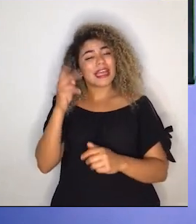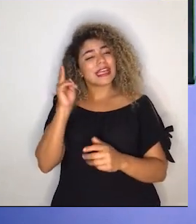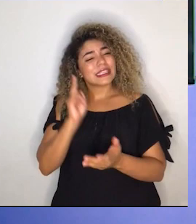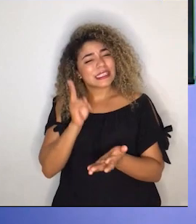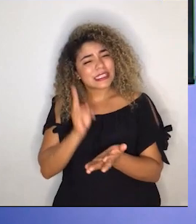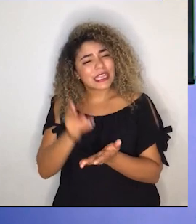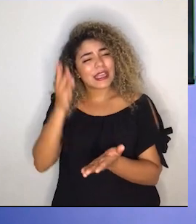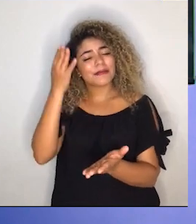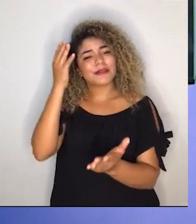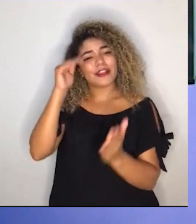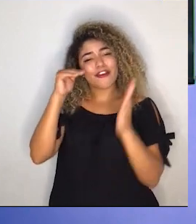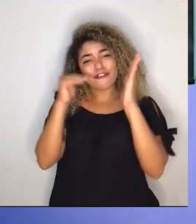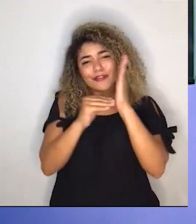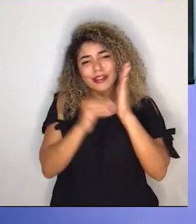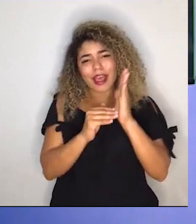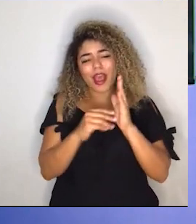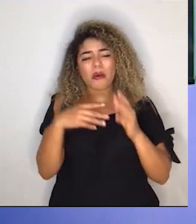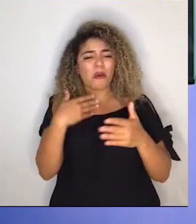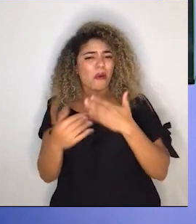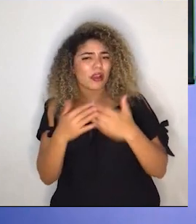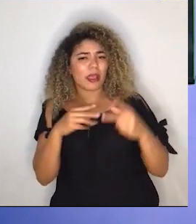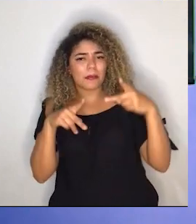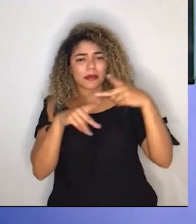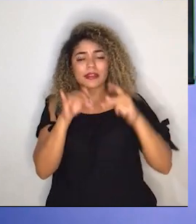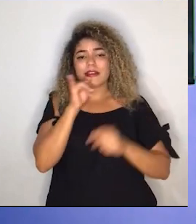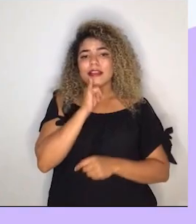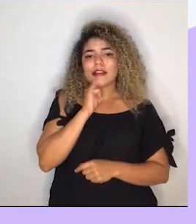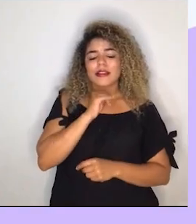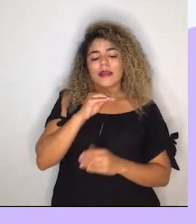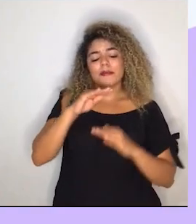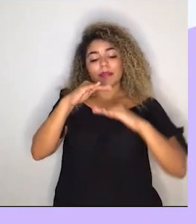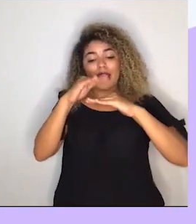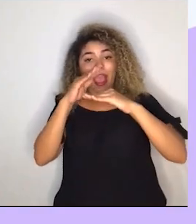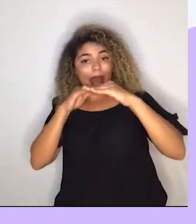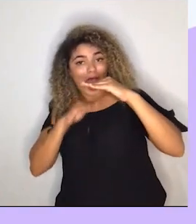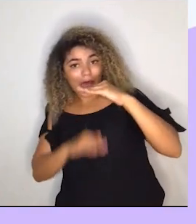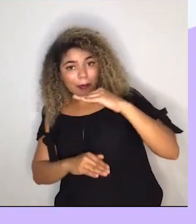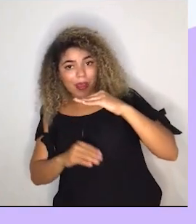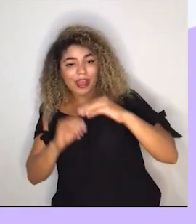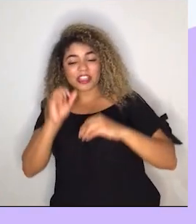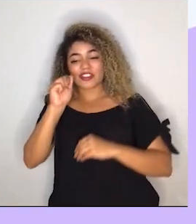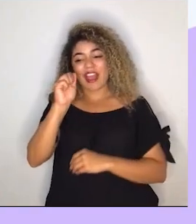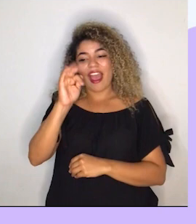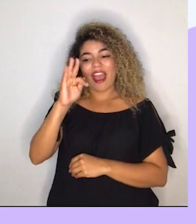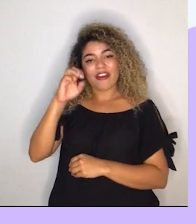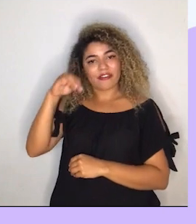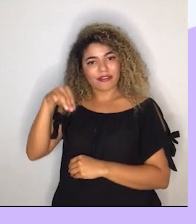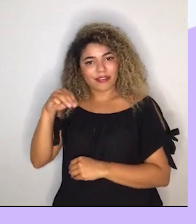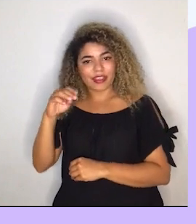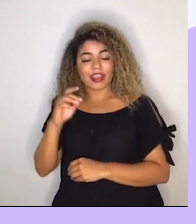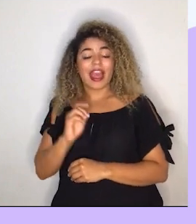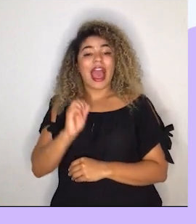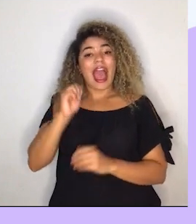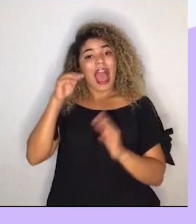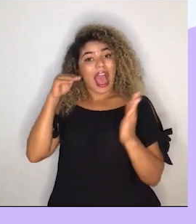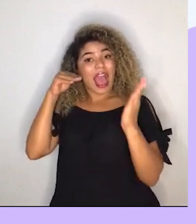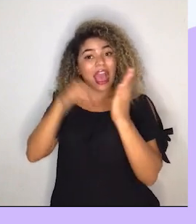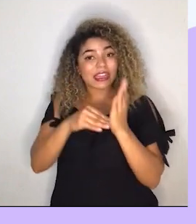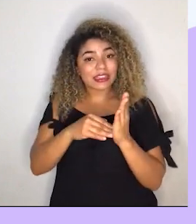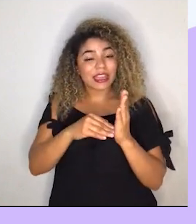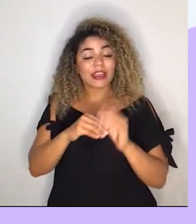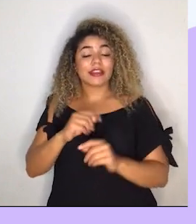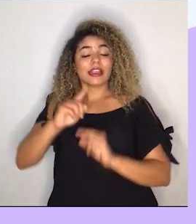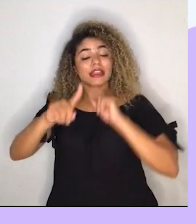terminando por uma preposição, como por exemplo, abaixo de, a fim de, até a,